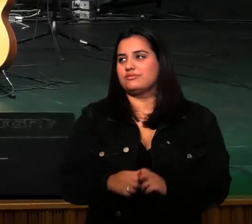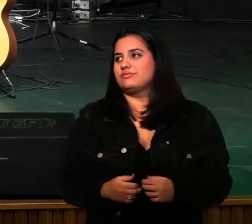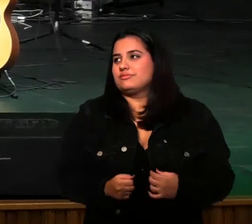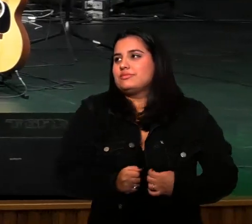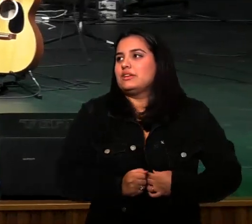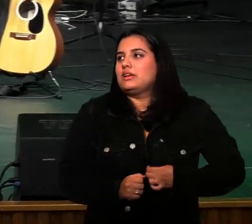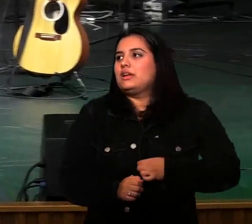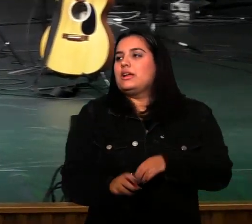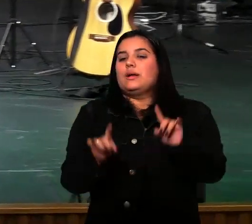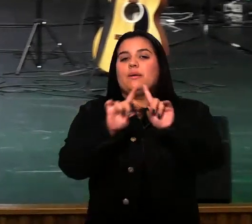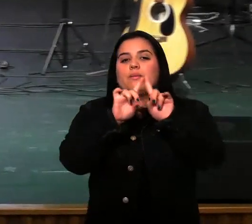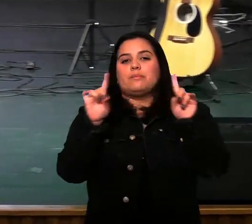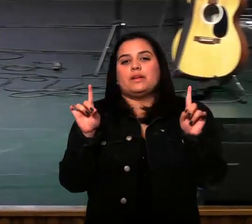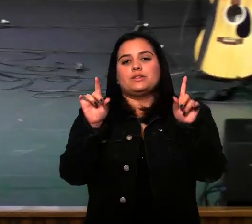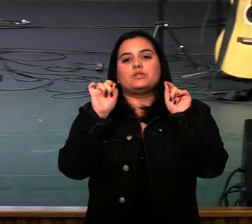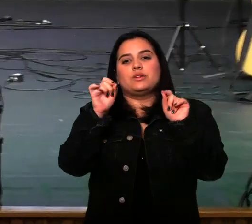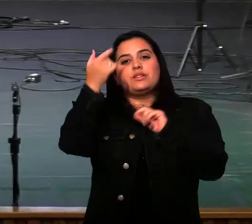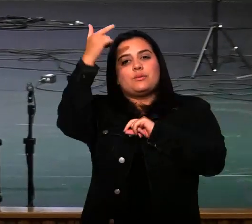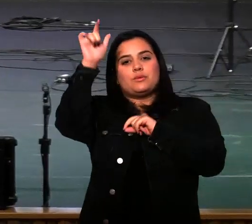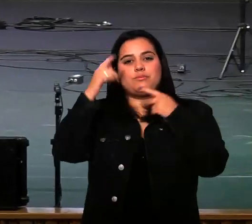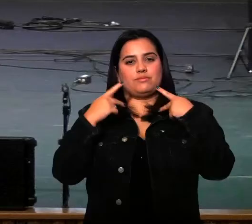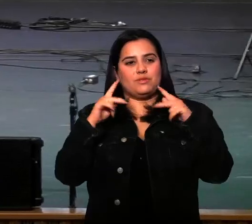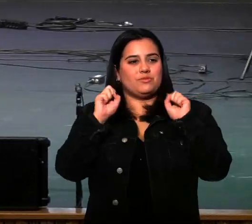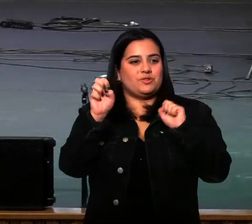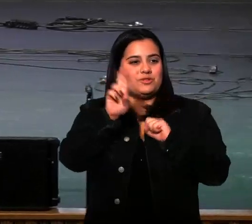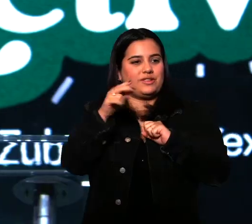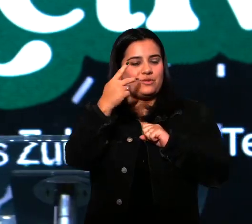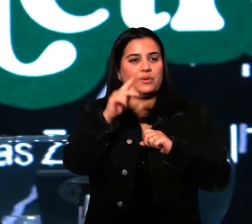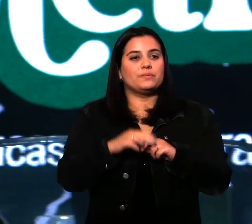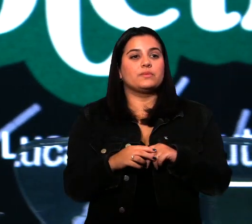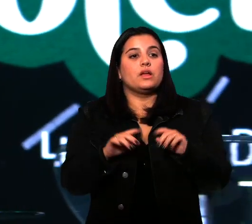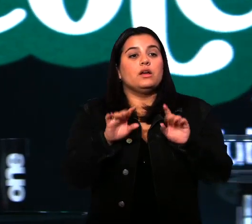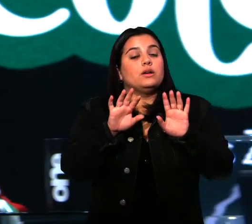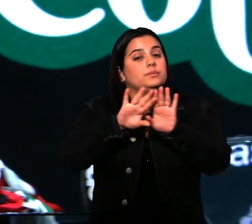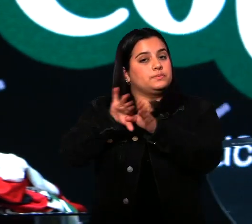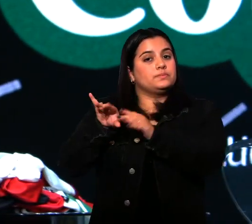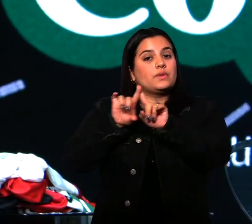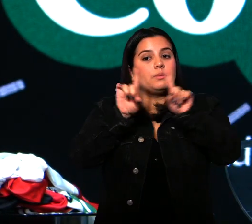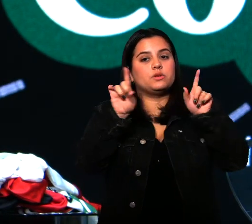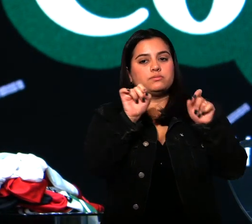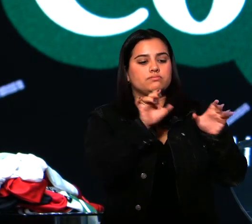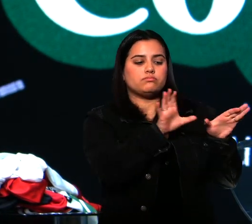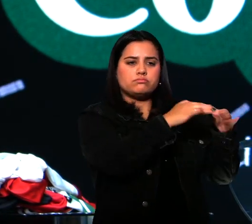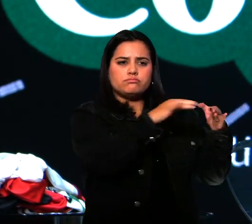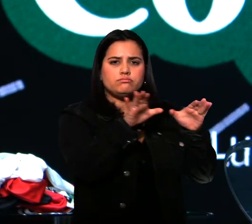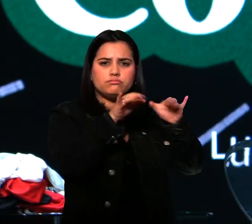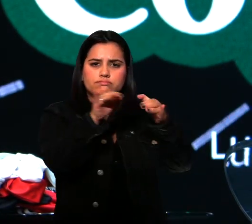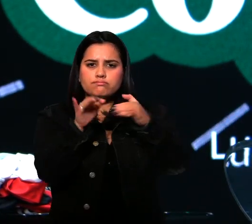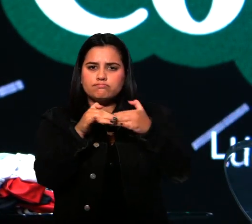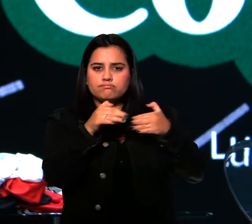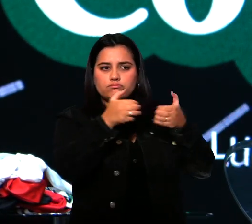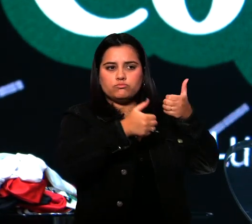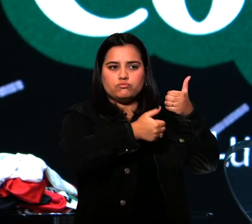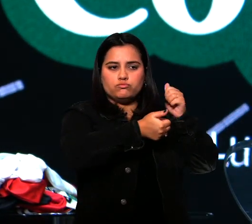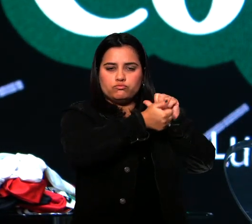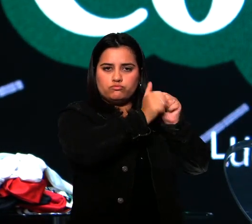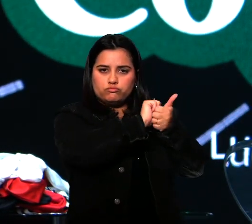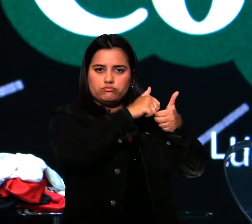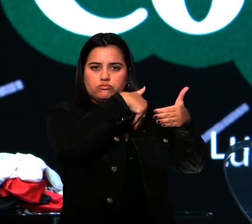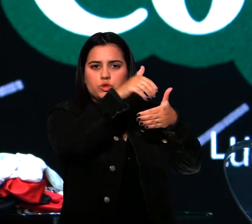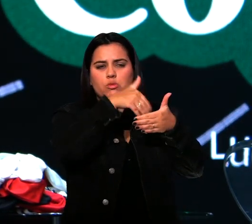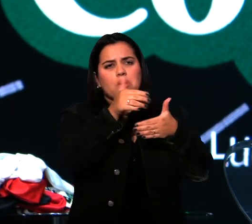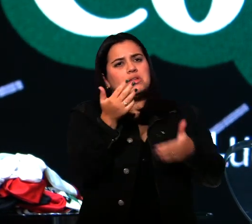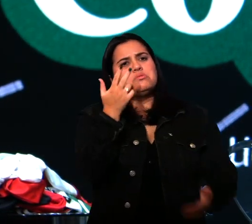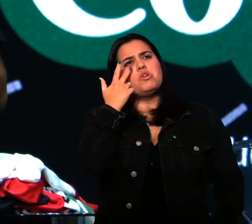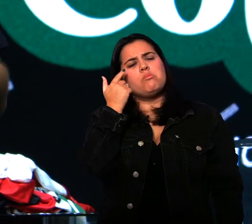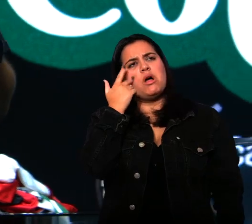Mas, e na outra pregação, usa a tua também, não tem problema. Mas, em todo time, é normal você ter uma,